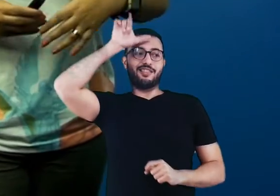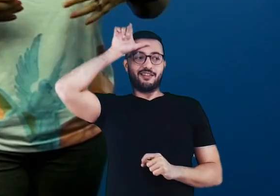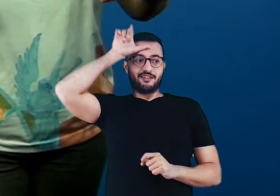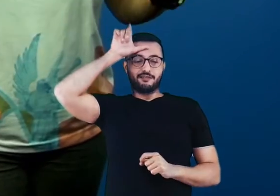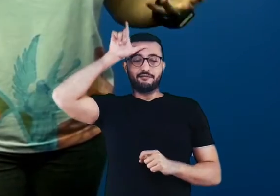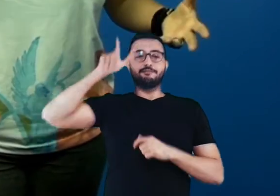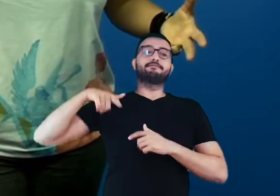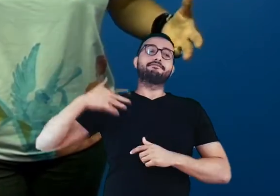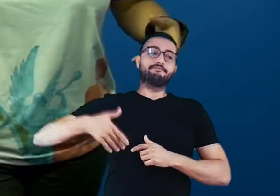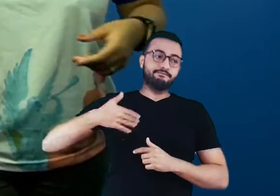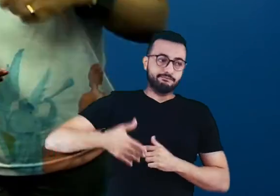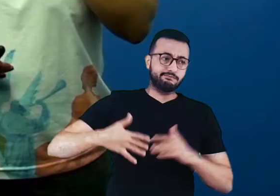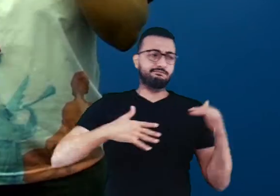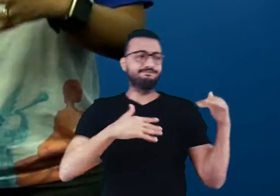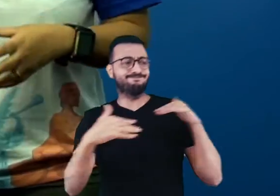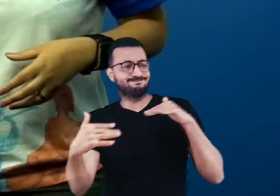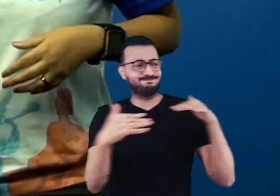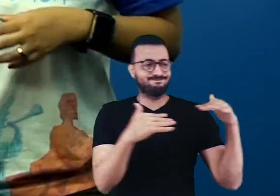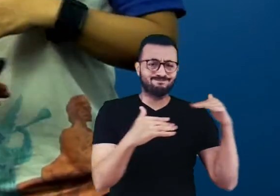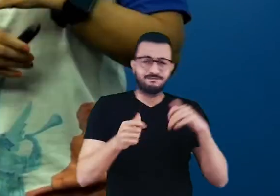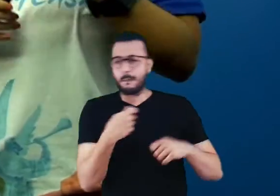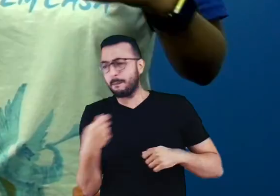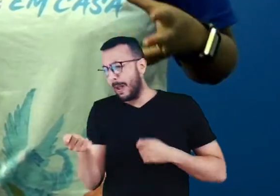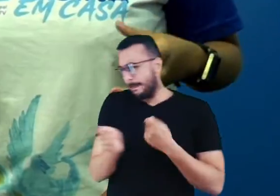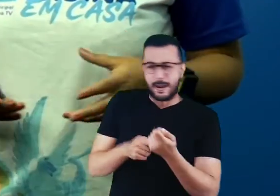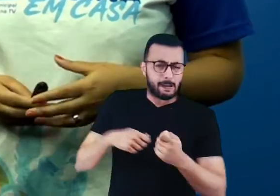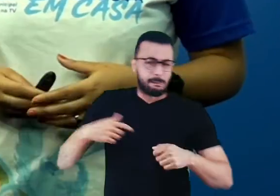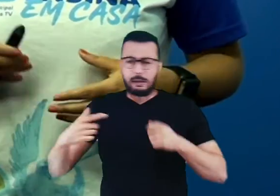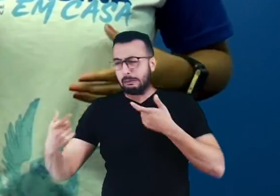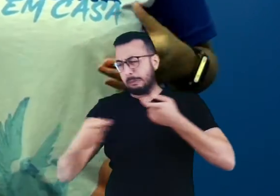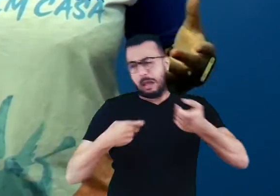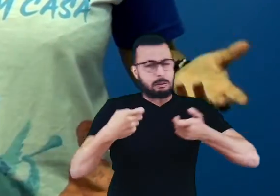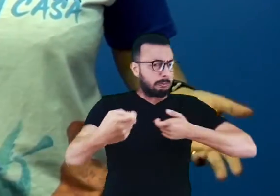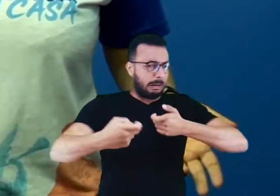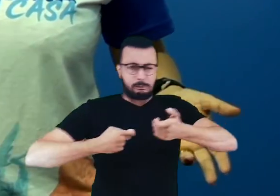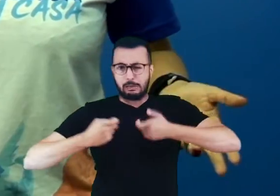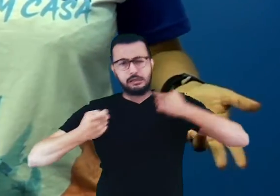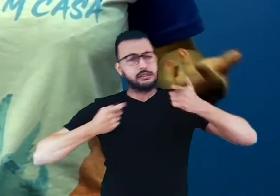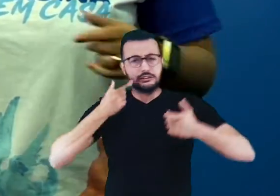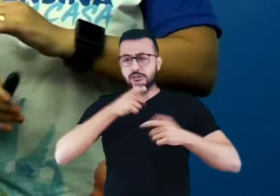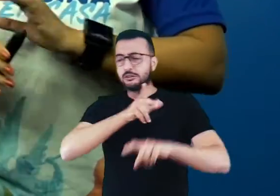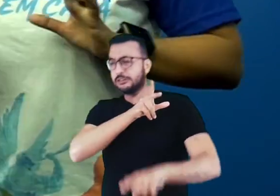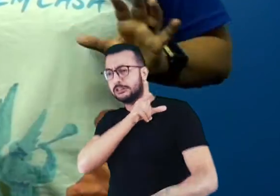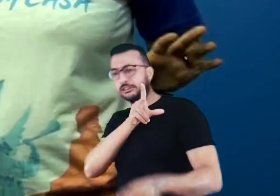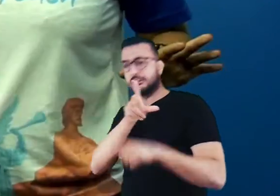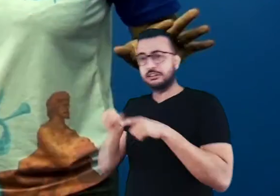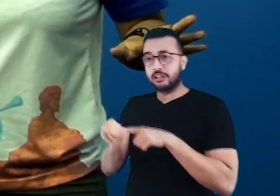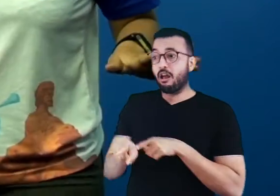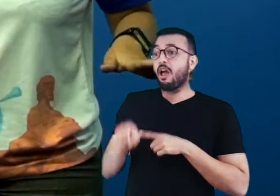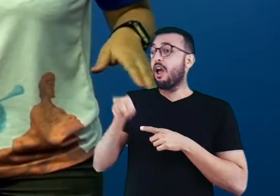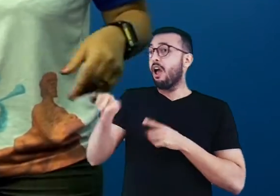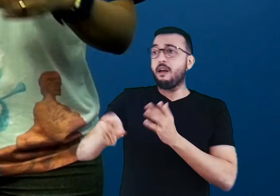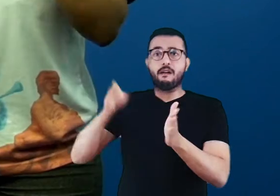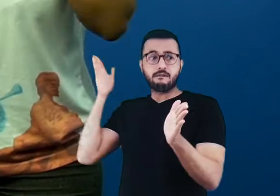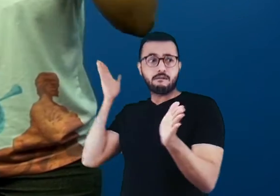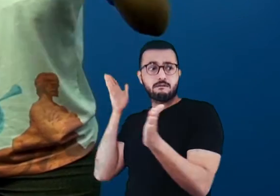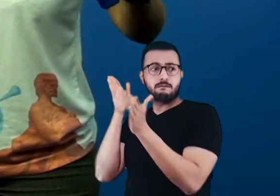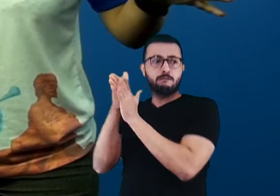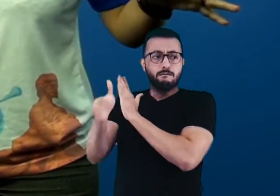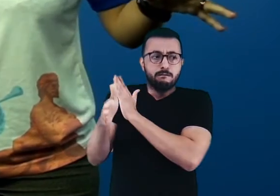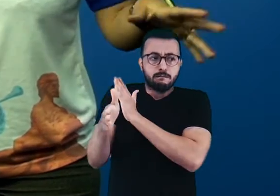E após fortes combates, nossos soldados conseguiram derrotar o nosso inimigo, que fugiram